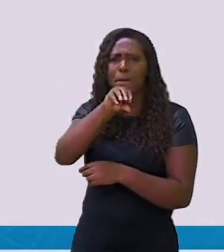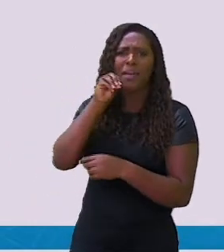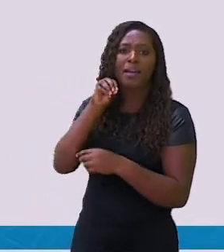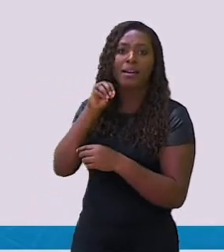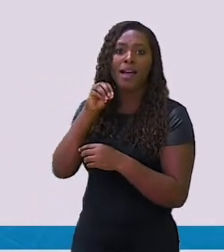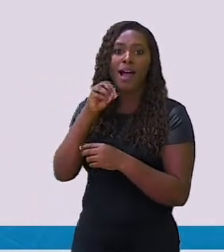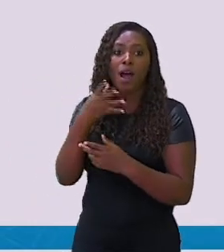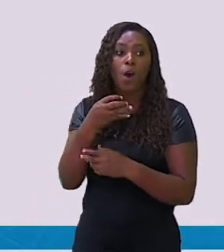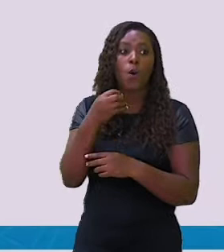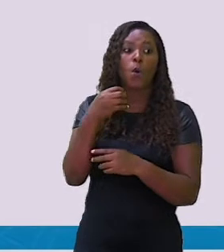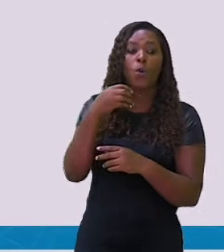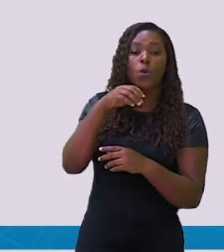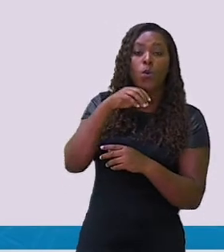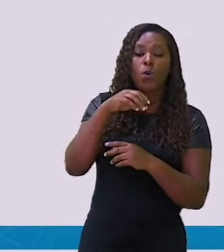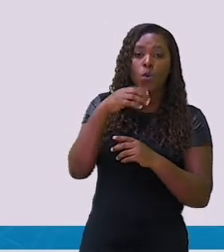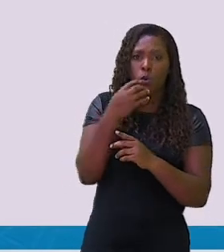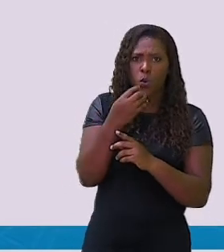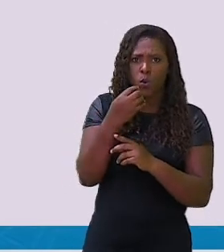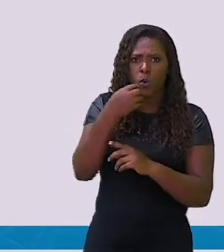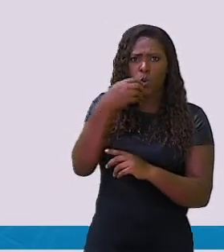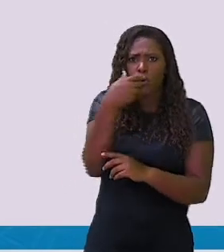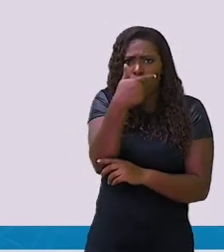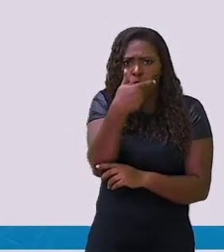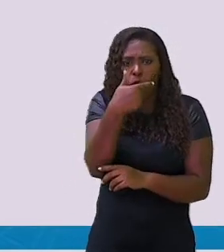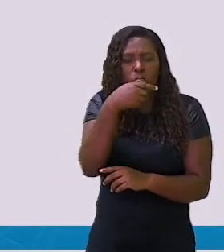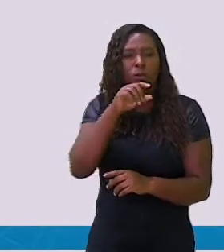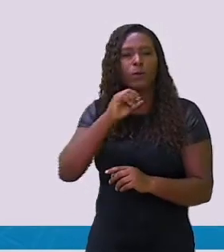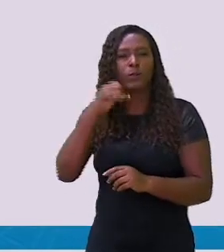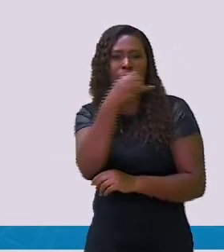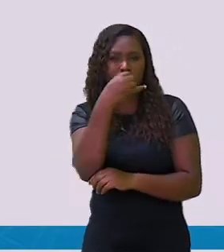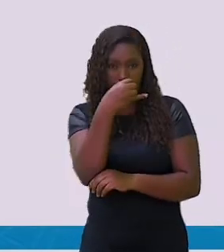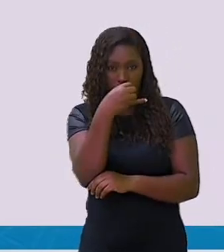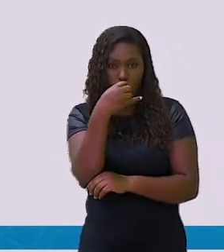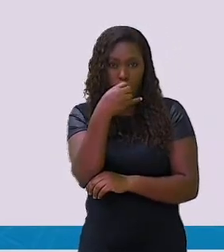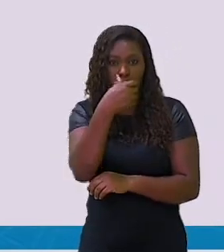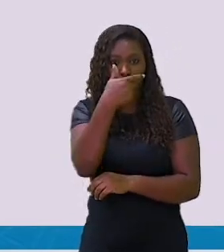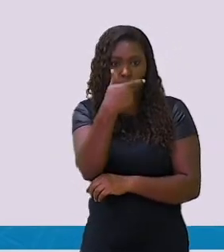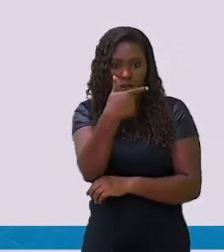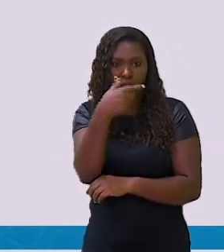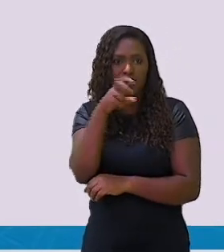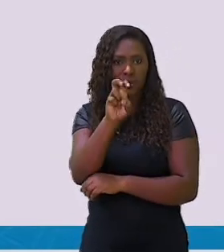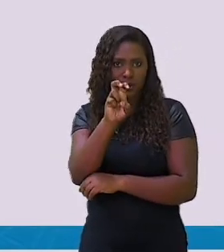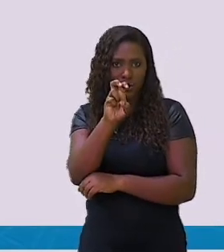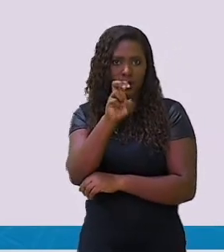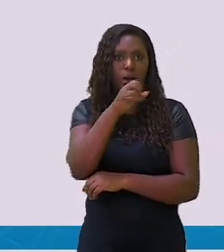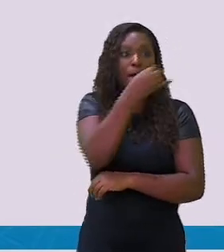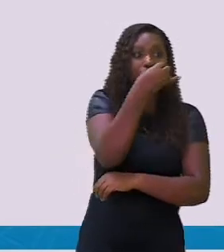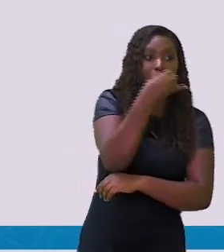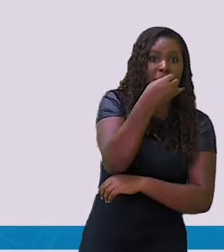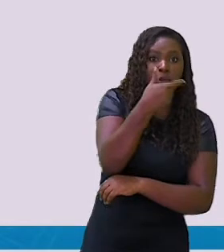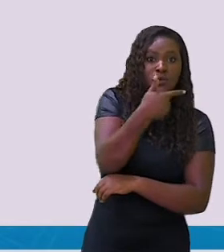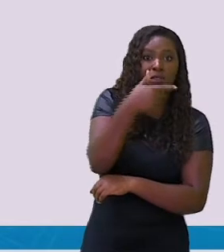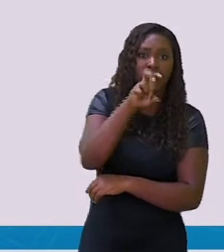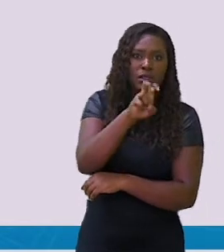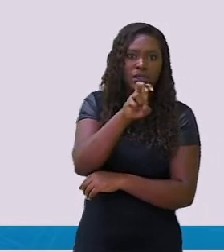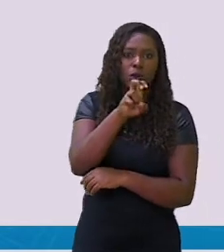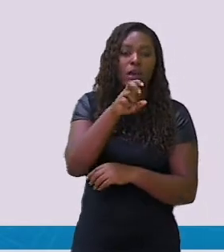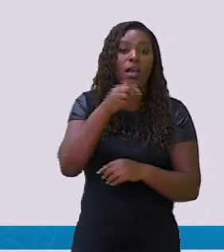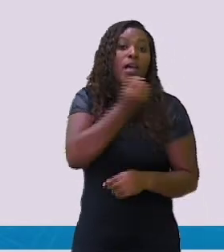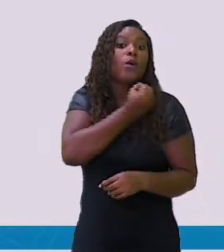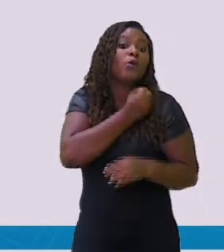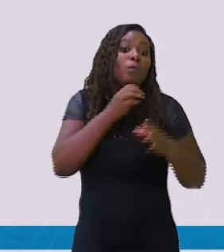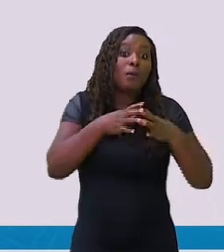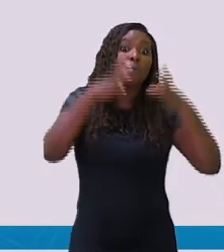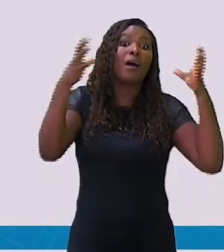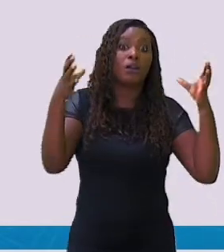de maior valor absoluto que é o 25 Então resultado aqui é -